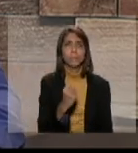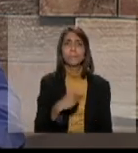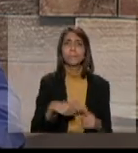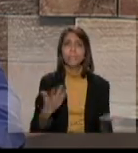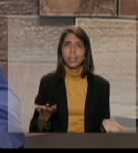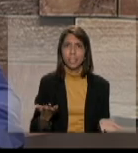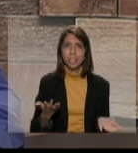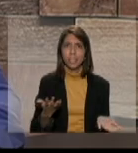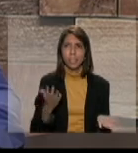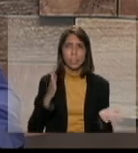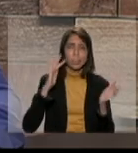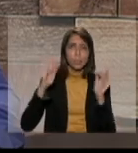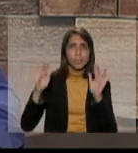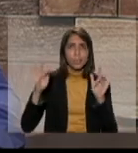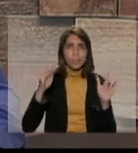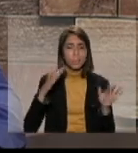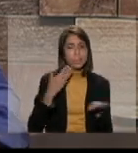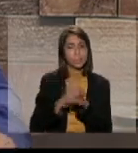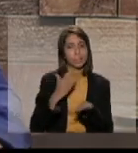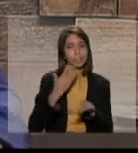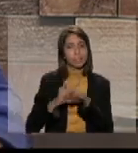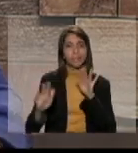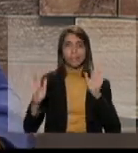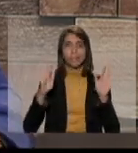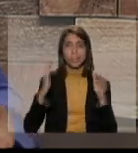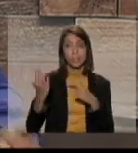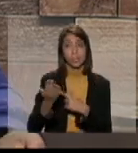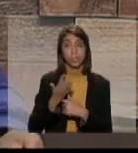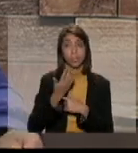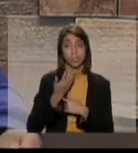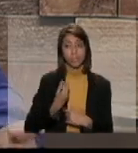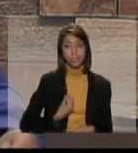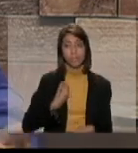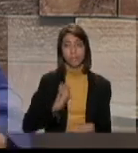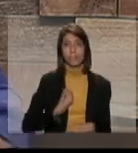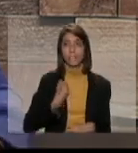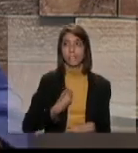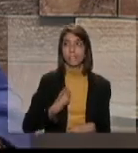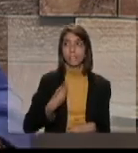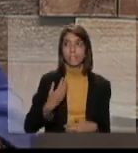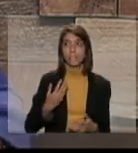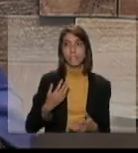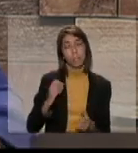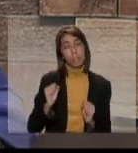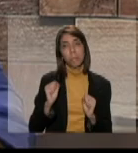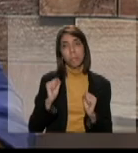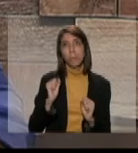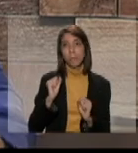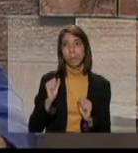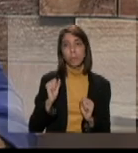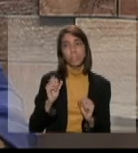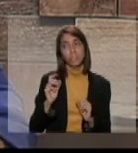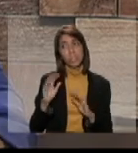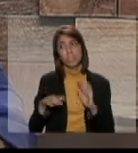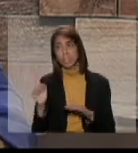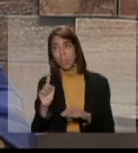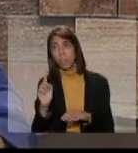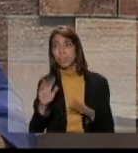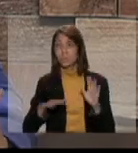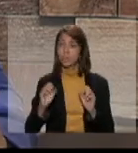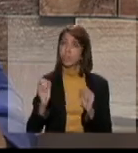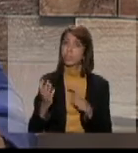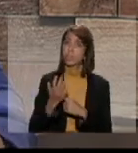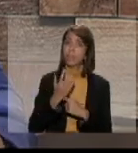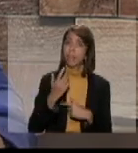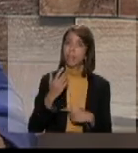pessoa a fazer aquilo então acho que esse exercício que tona uma pessoa mas pode tornar é